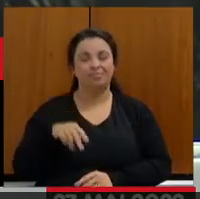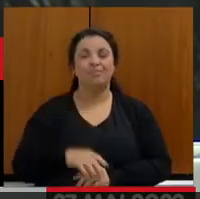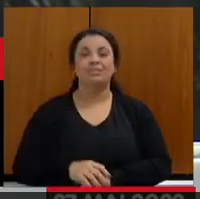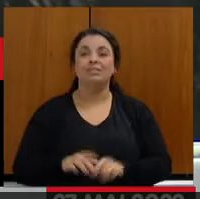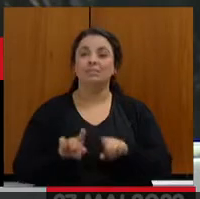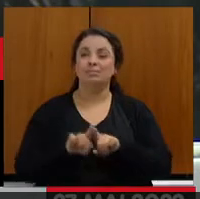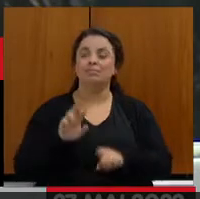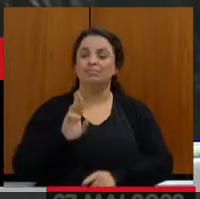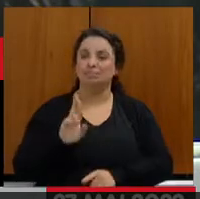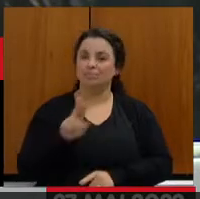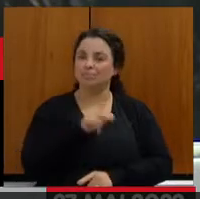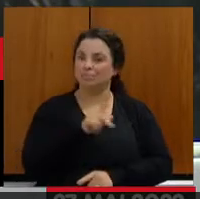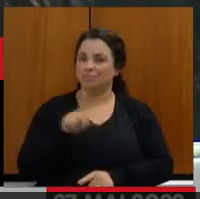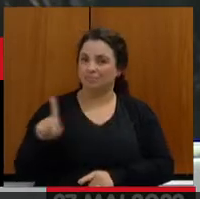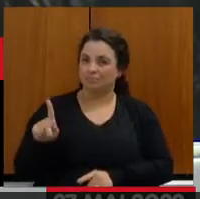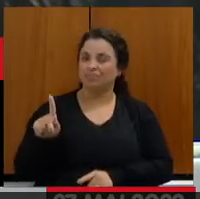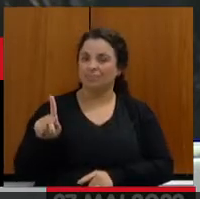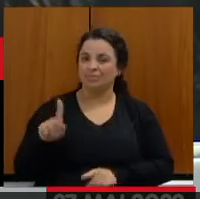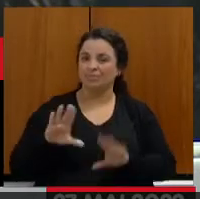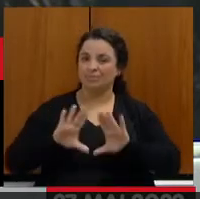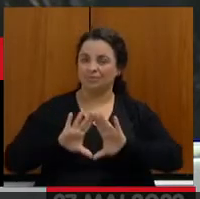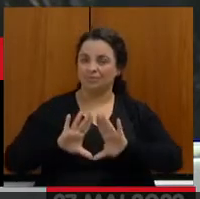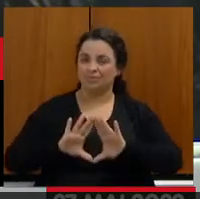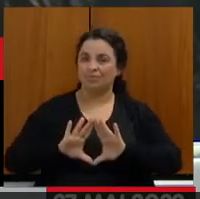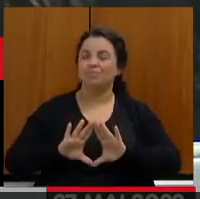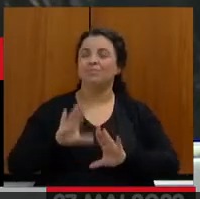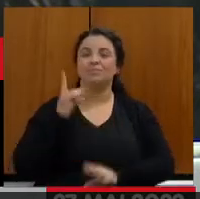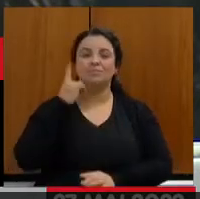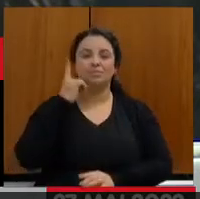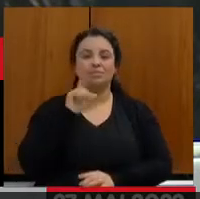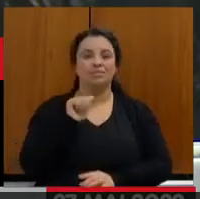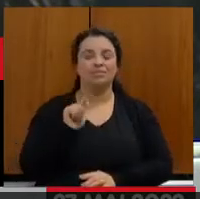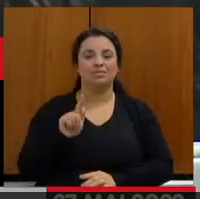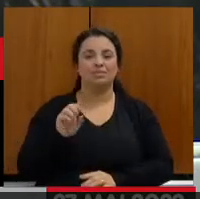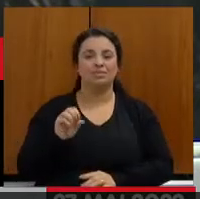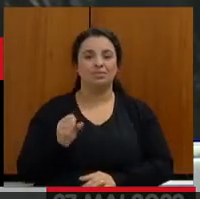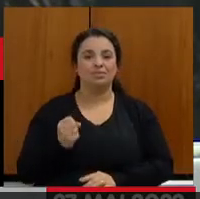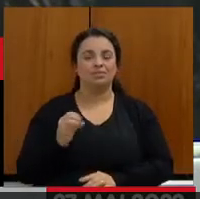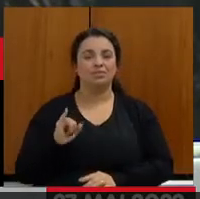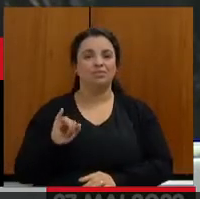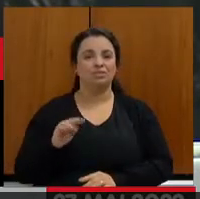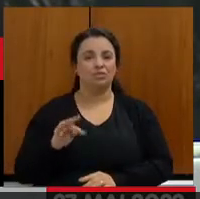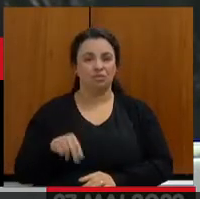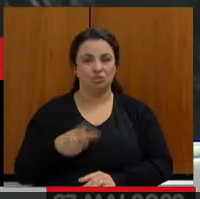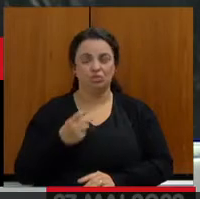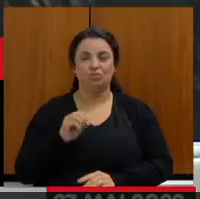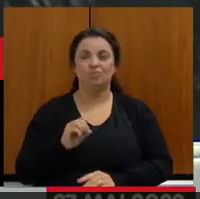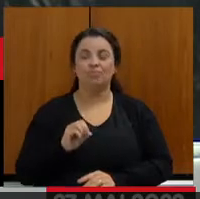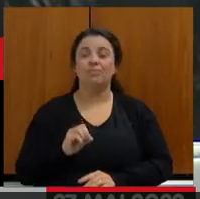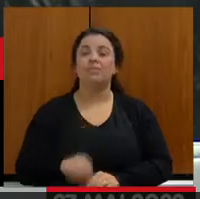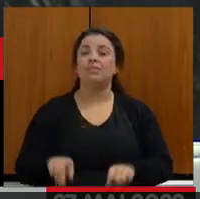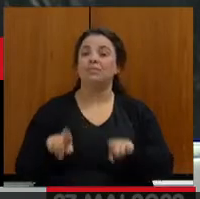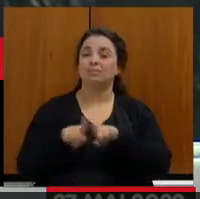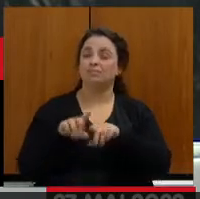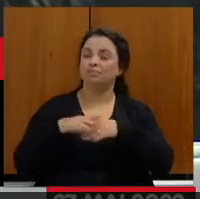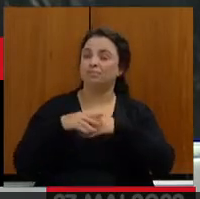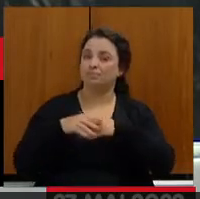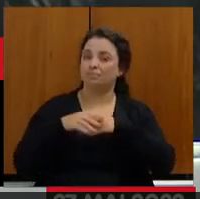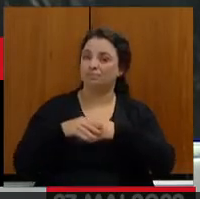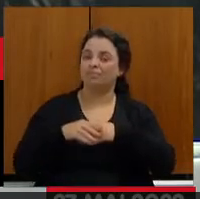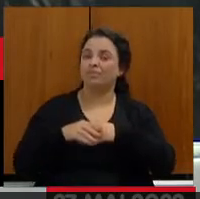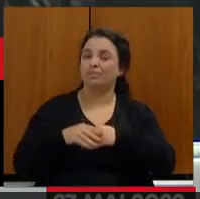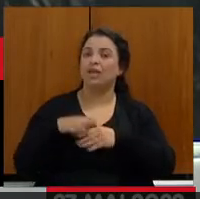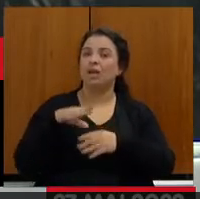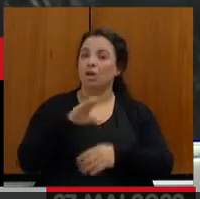presidente Deputado Agostinho Patrus complementar e saudável a excelentíssima senhora coordenadora da